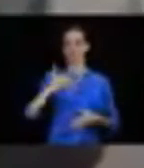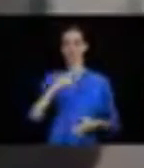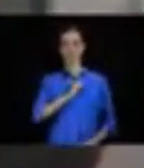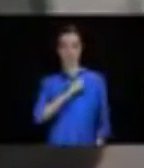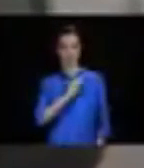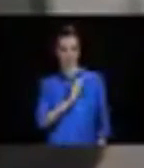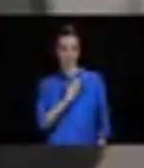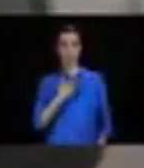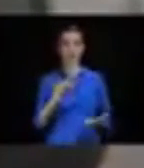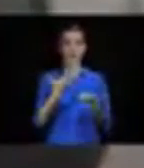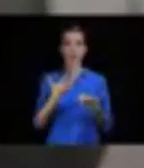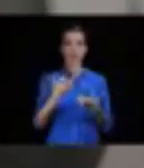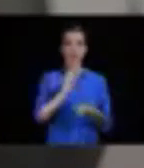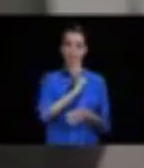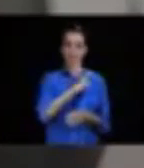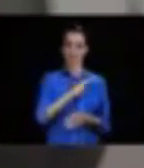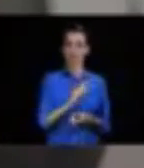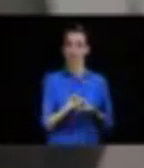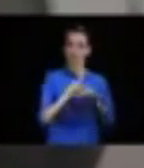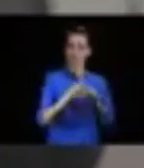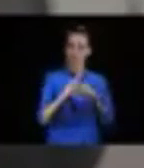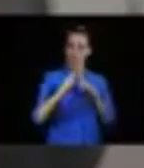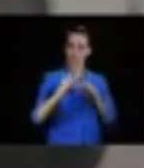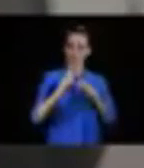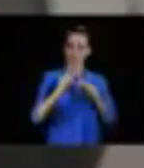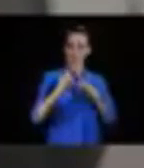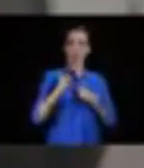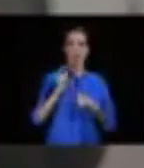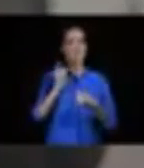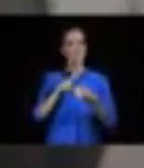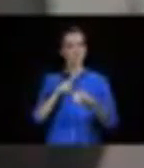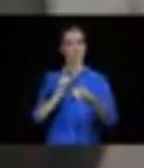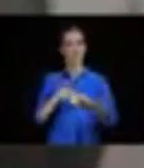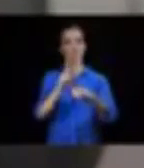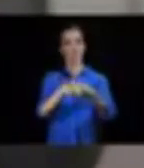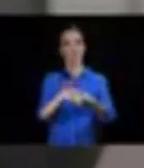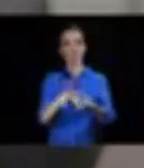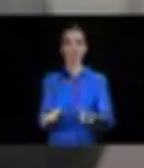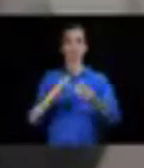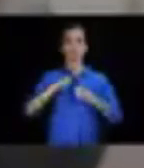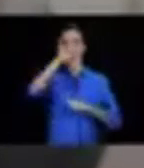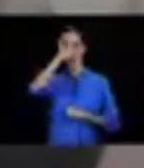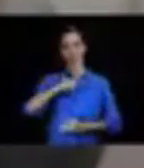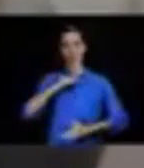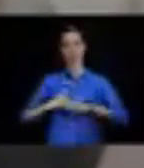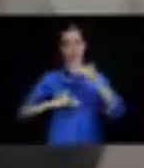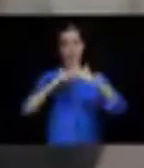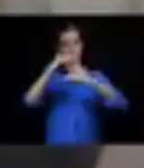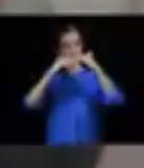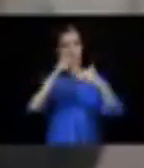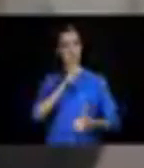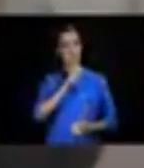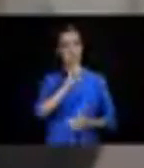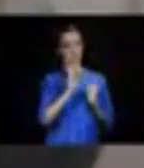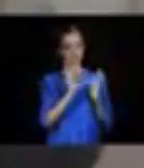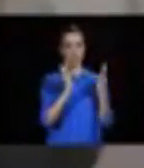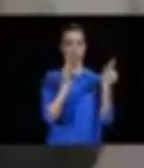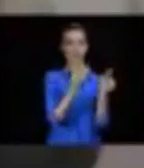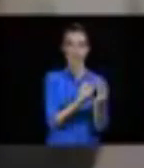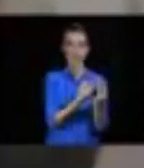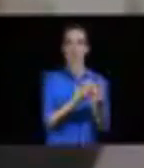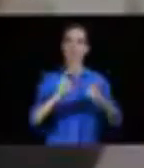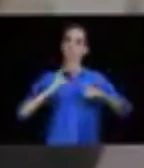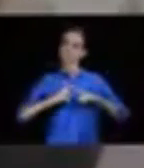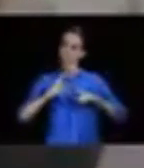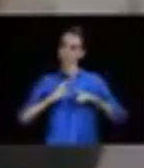Gonçalo. Quero devolver para a nossa cidade tudo o que ela me deu. Minha formação como homem, como pai de